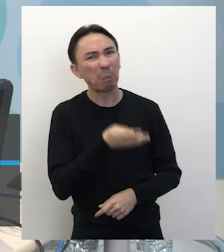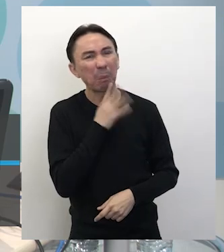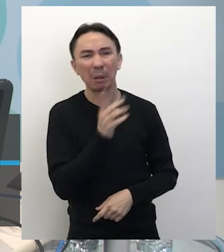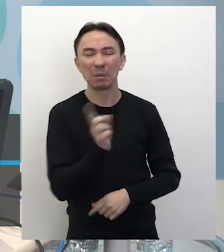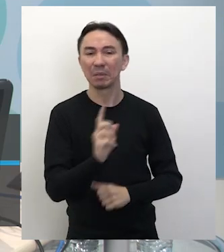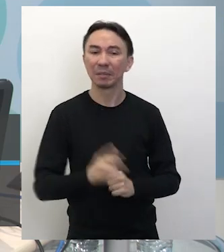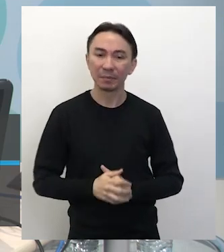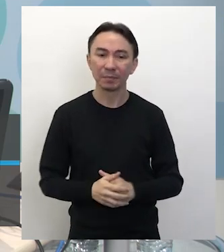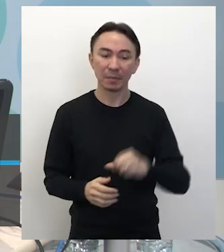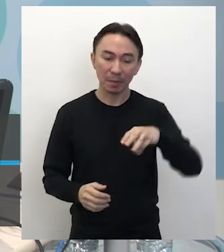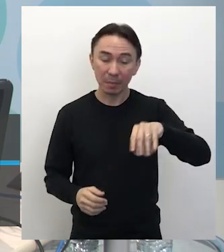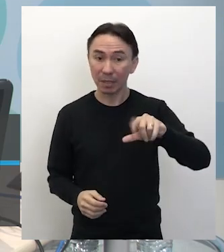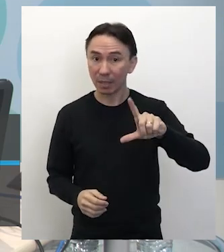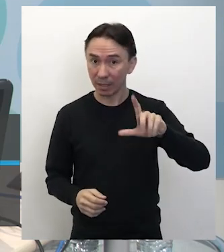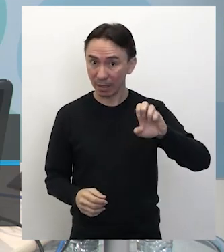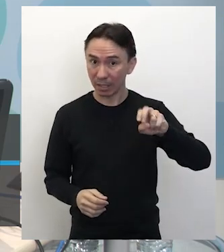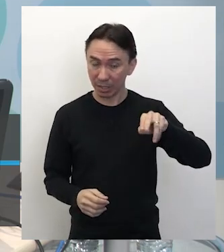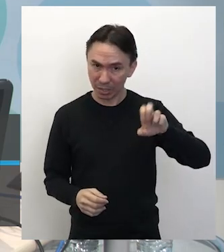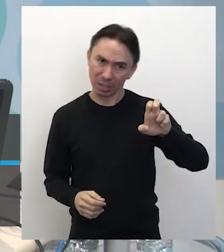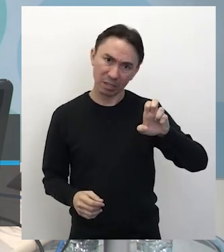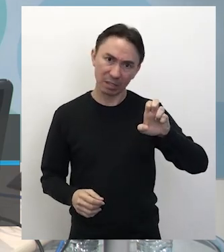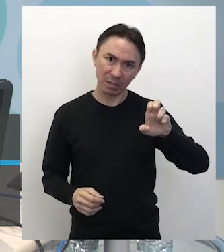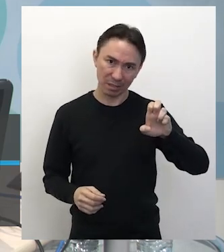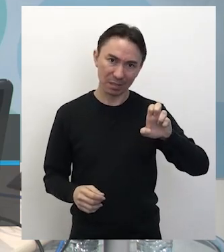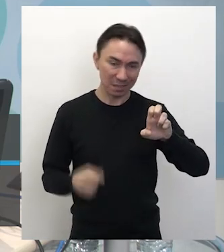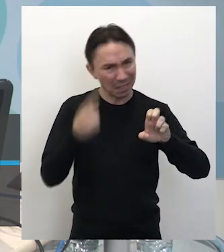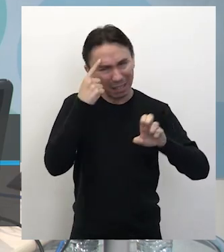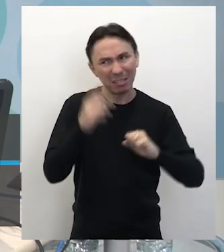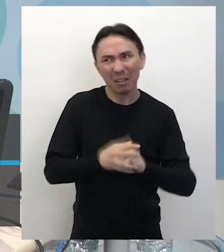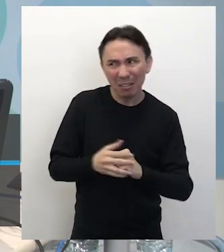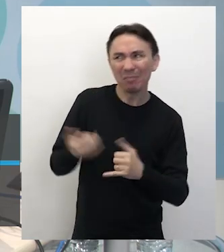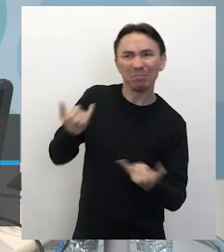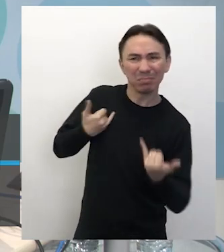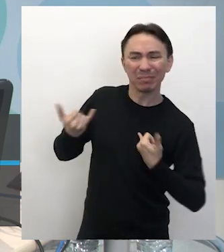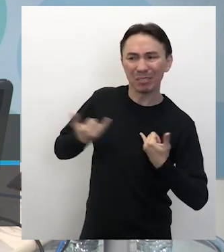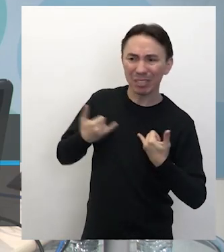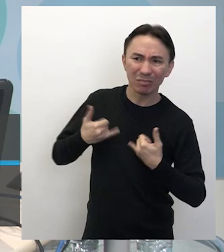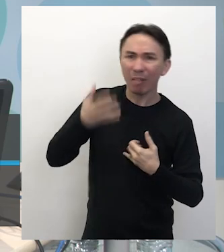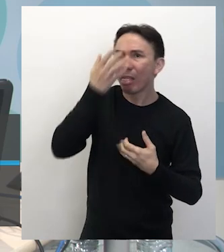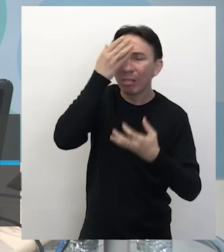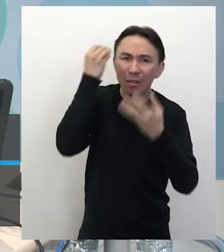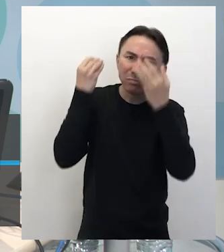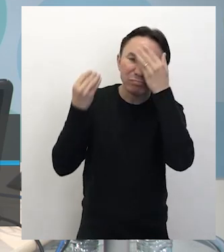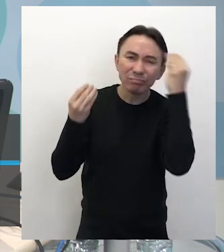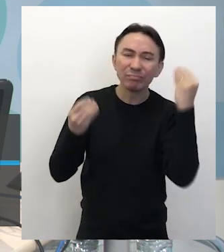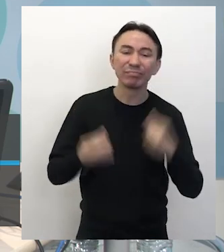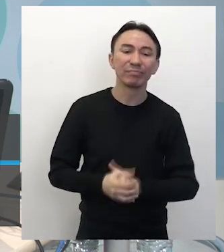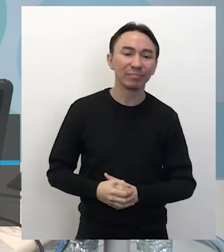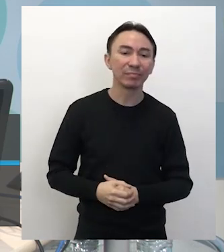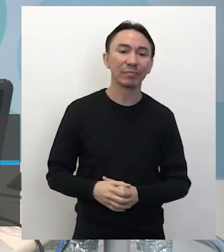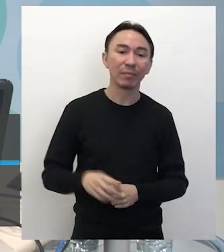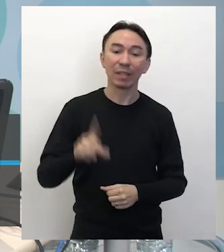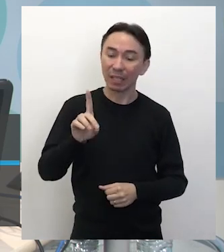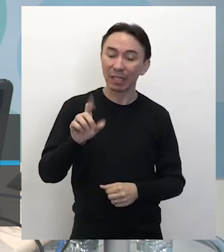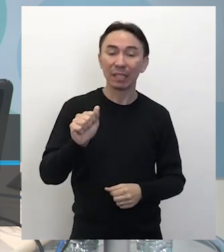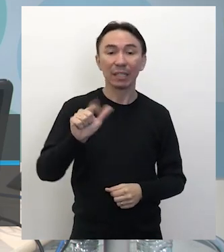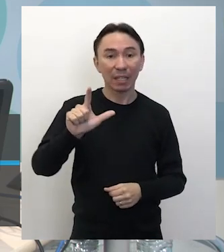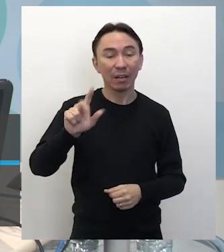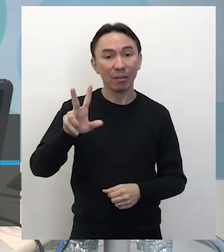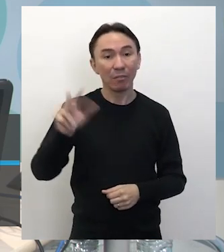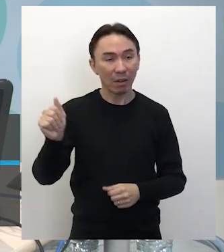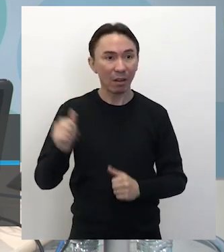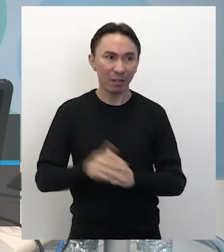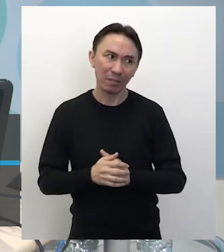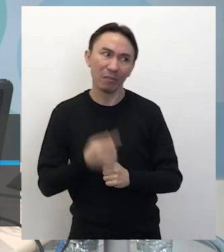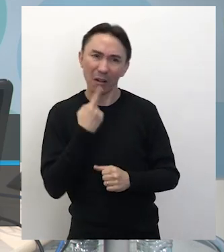A Milene, da Pro Clarice, falou: eu já ouvi falar, mas não me lembro. Aí a Pro Dalva colocou: são poesias que colocam